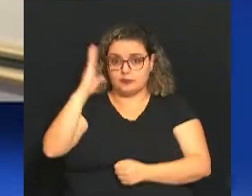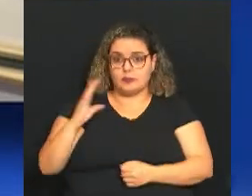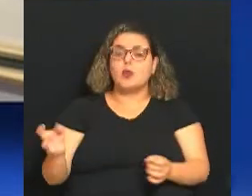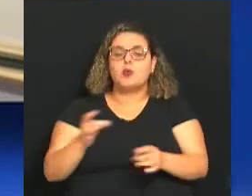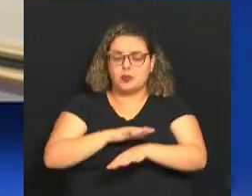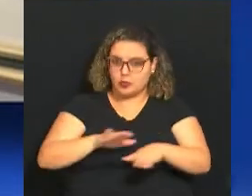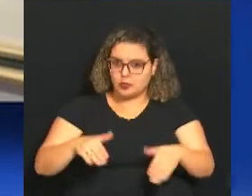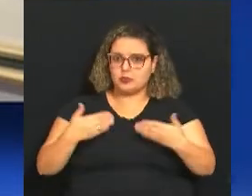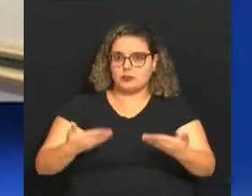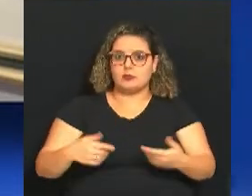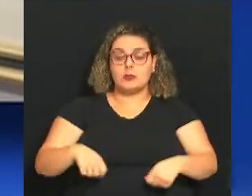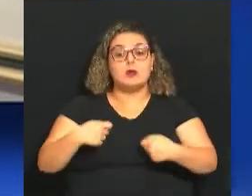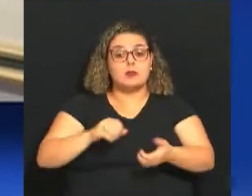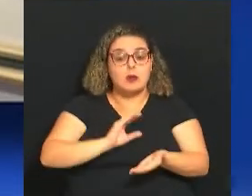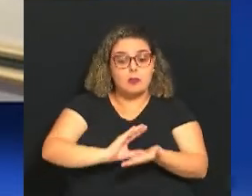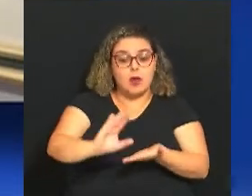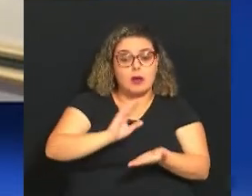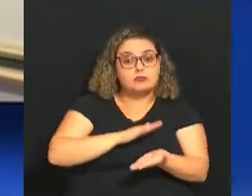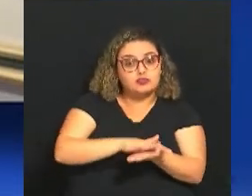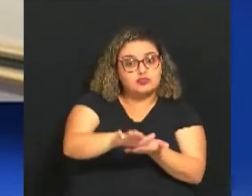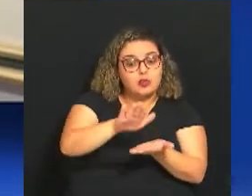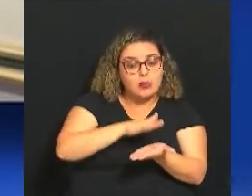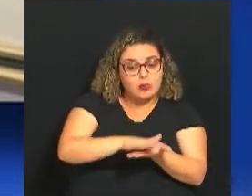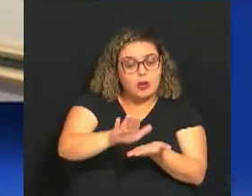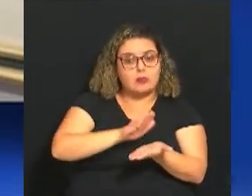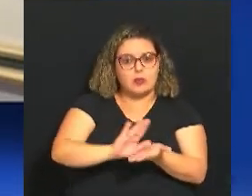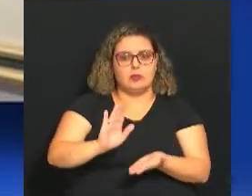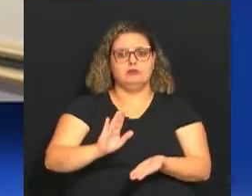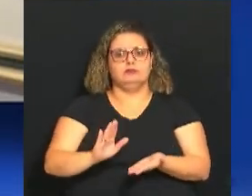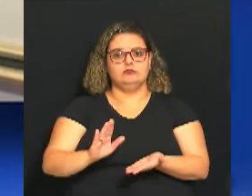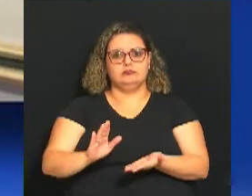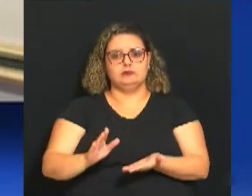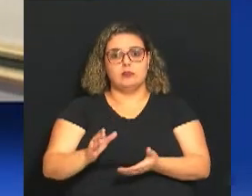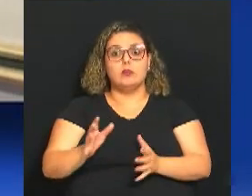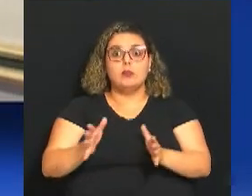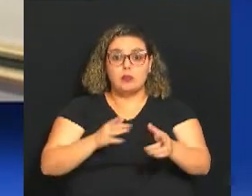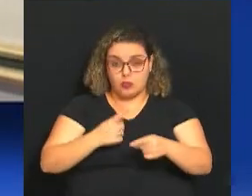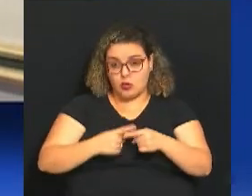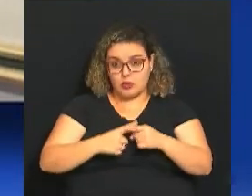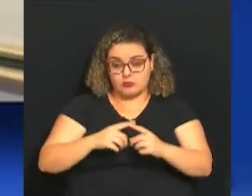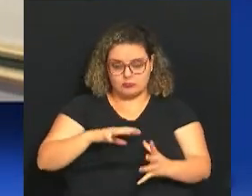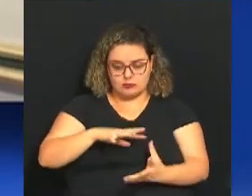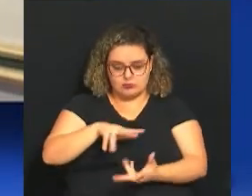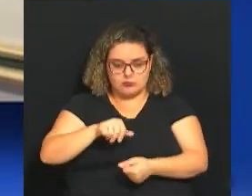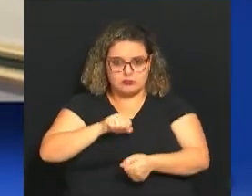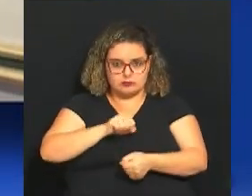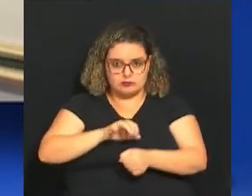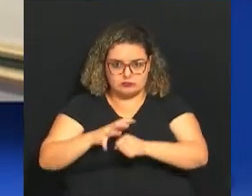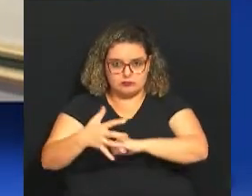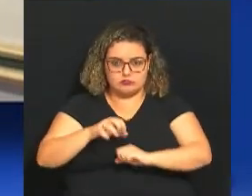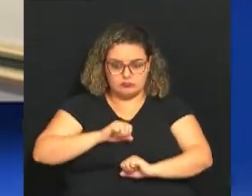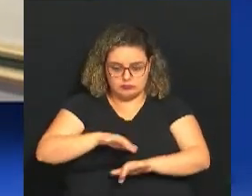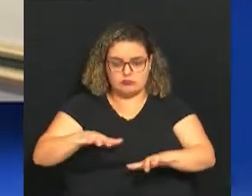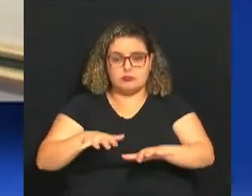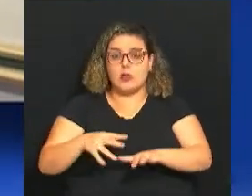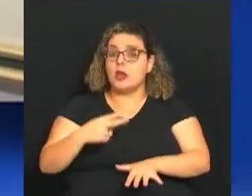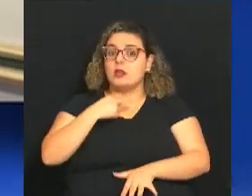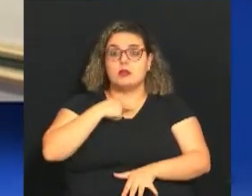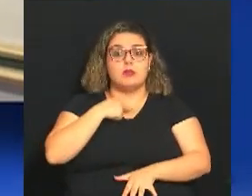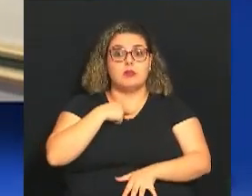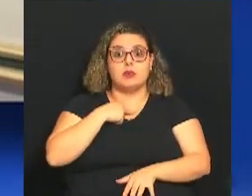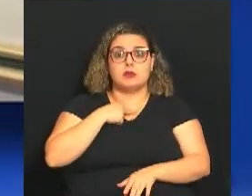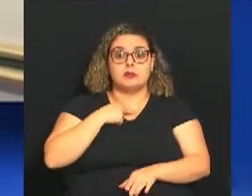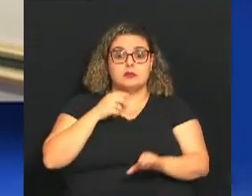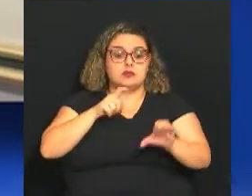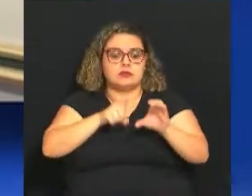Precisamos investir, precisamos ter condições para isso. Porque a pandemia ensinou que não podemos depender de tanto de